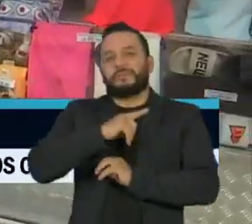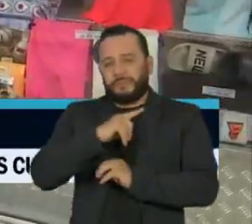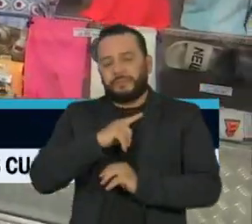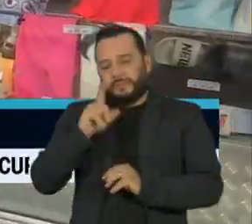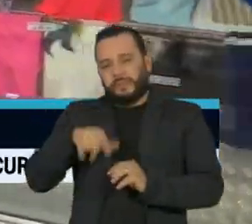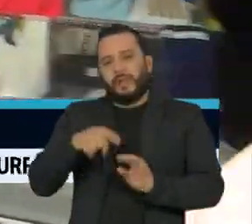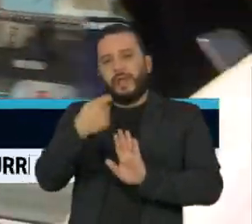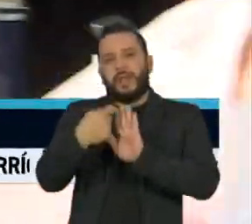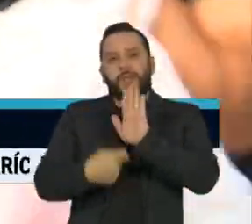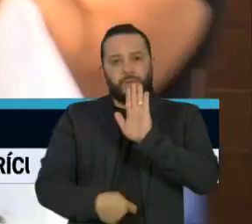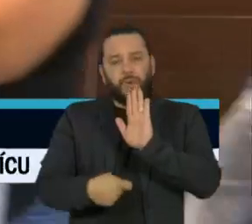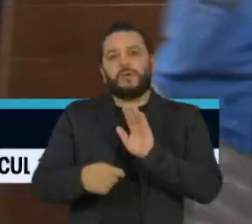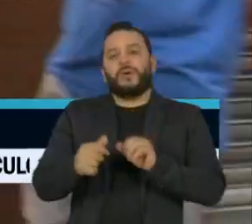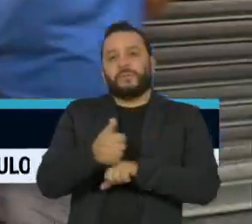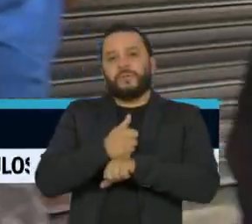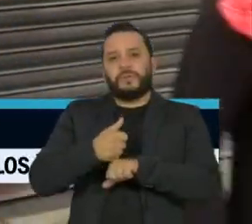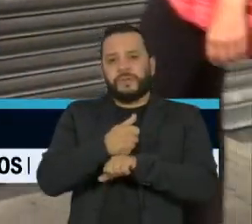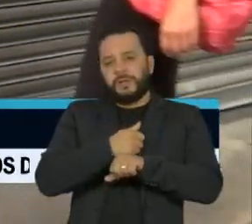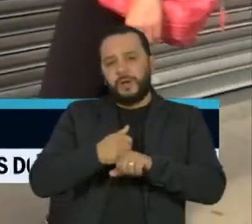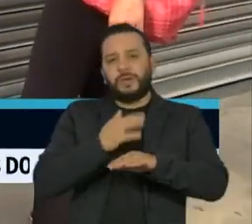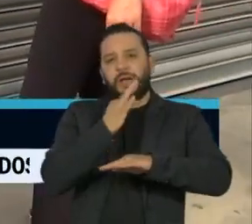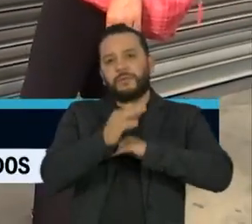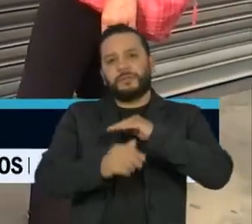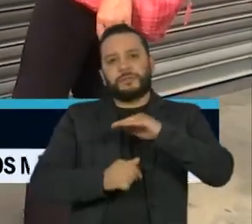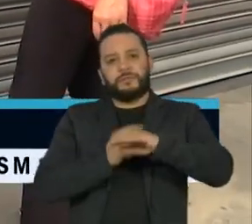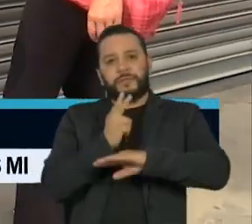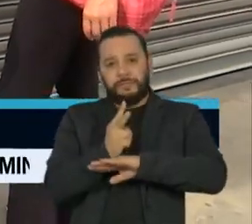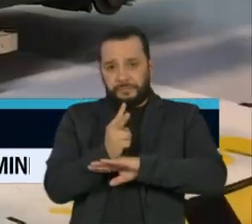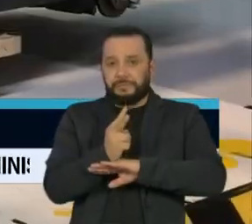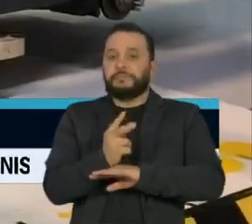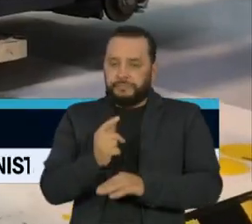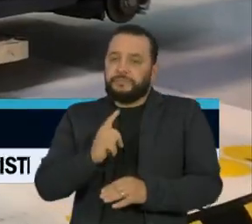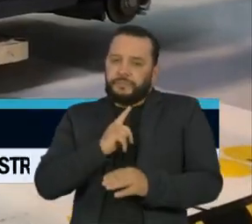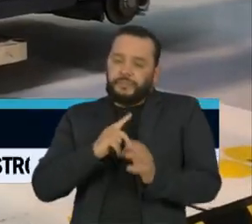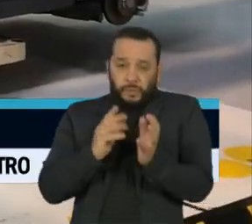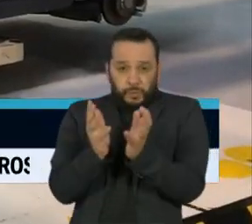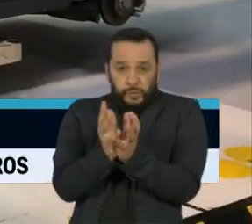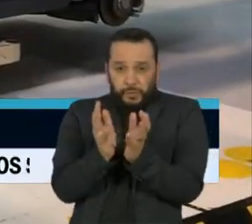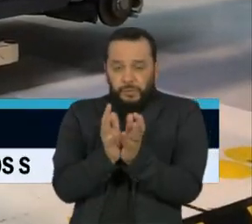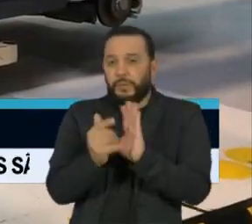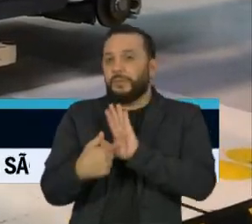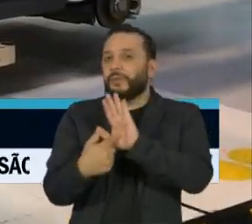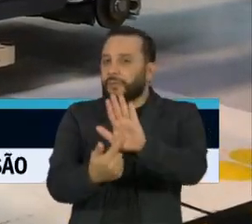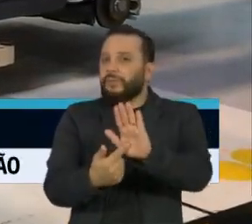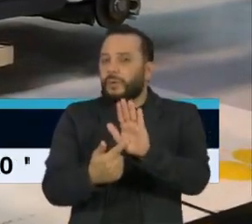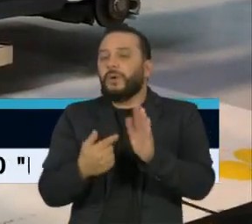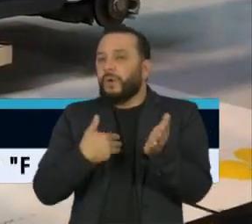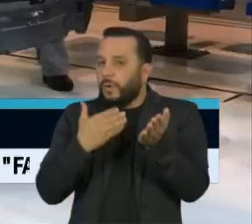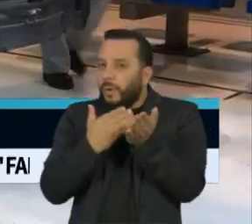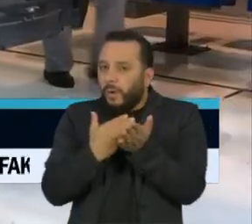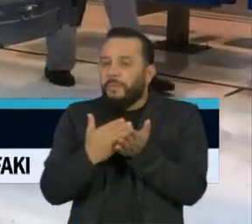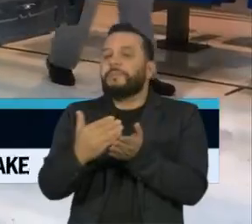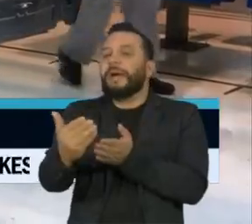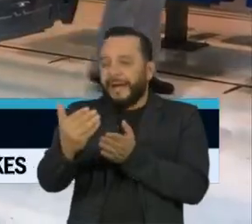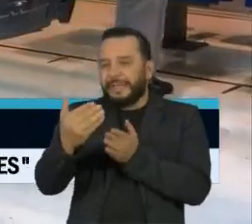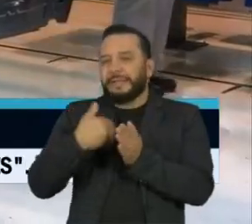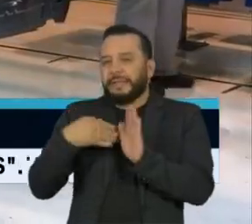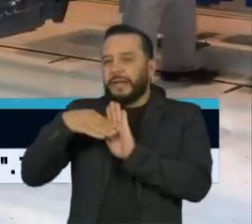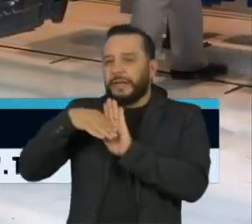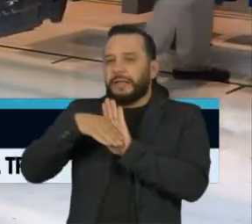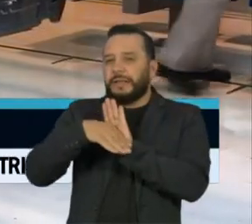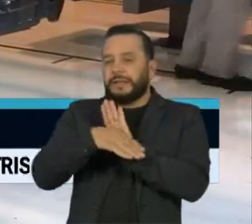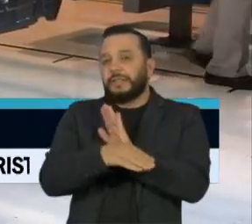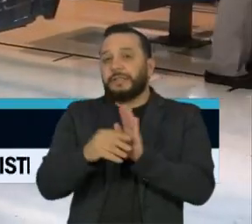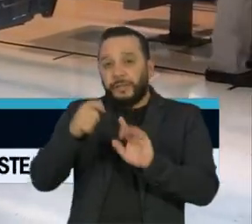comitê especializado em estudar os ciclos econômicos do país. O grupo constatou o início de uma recessão já no primeiro